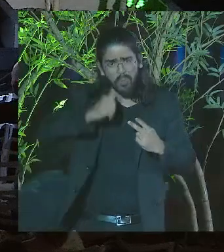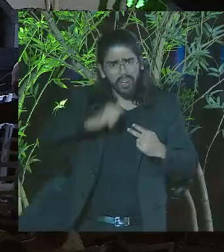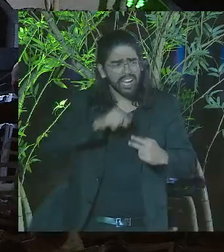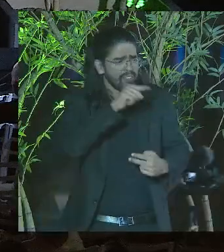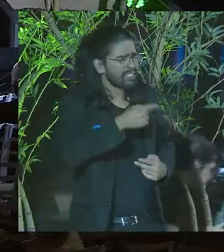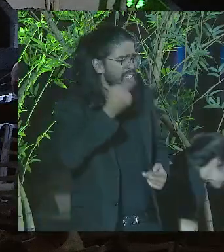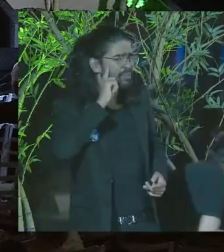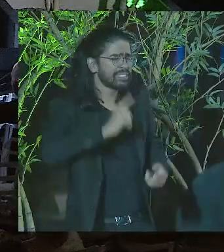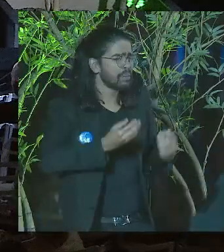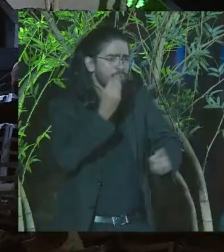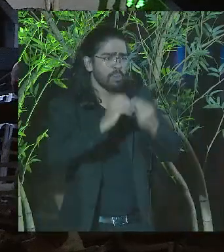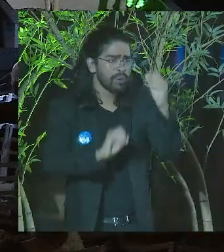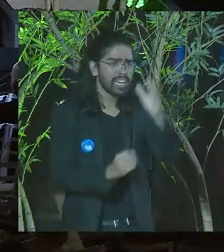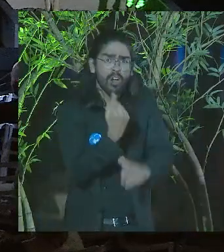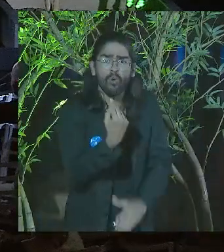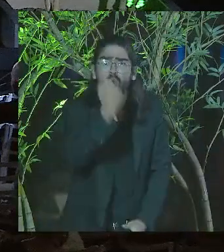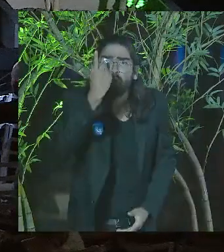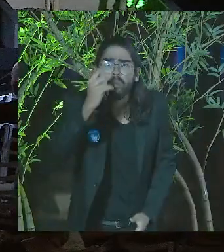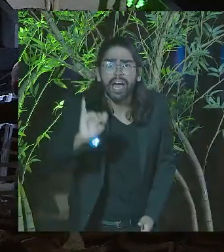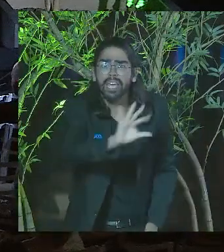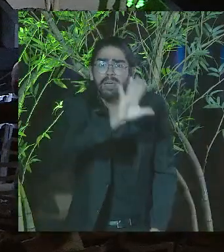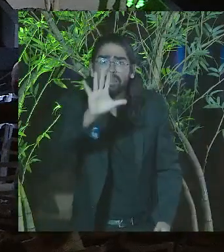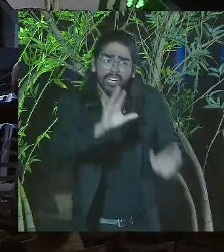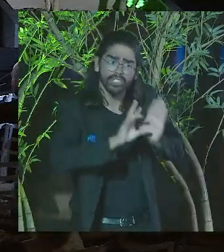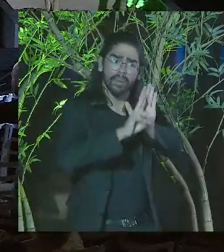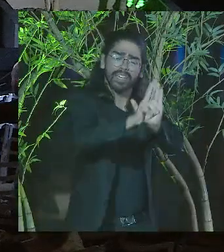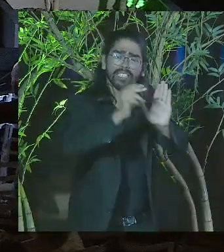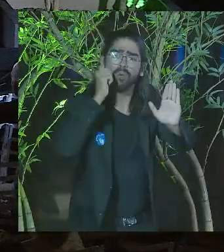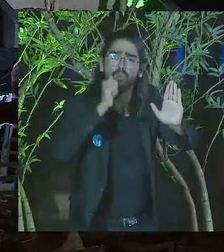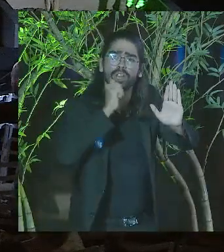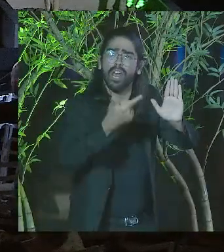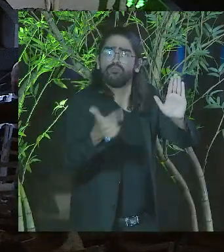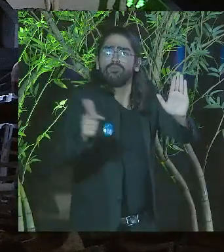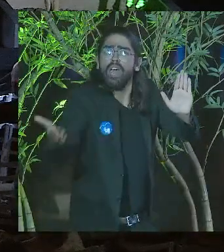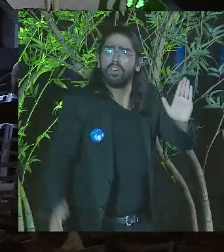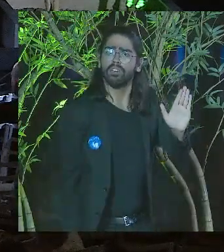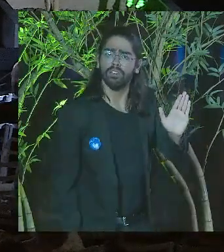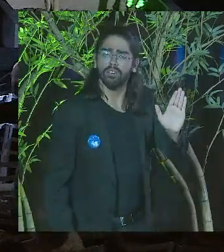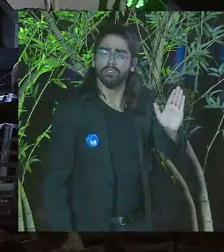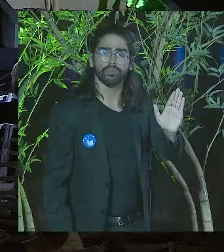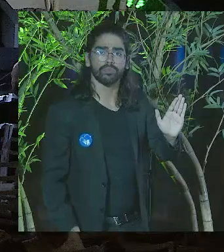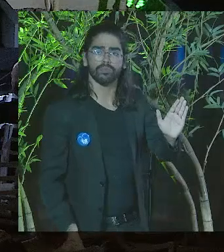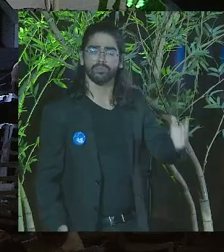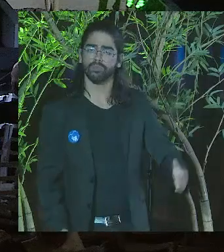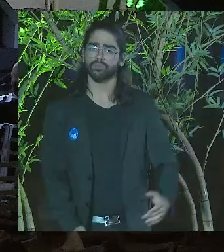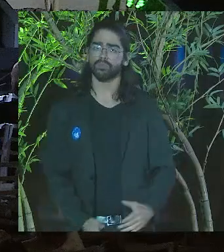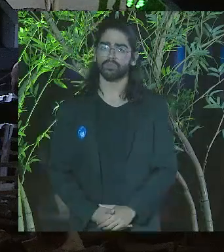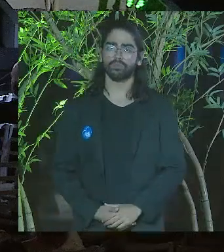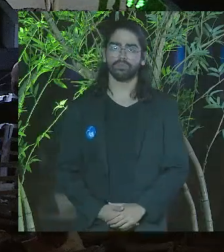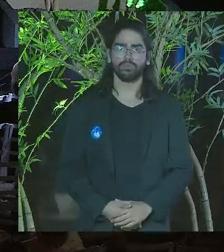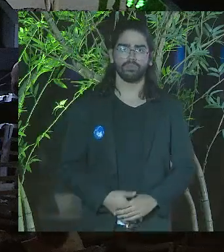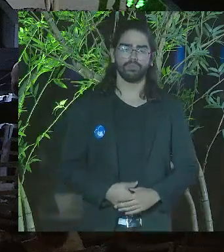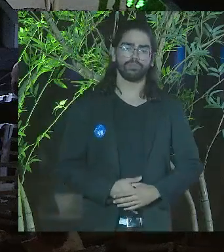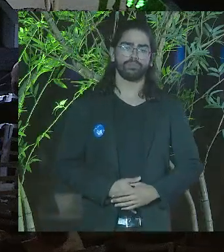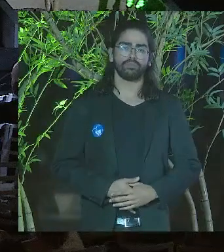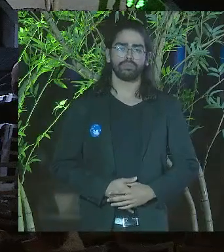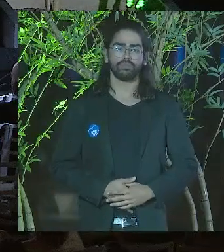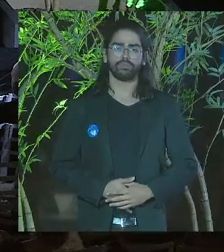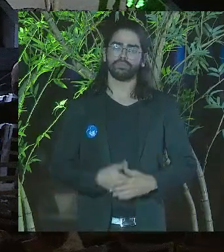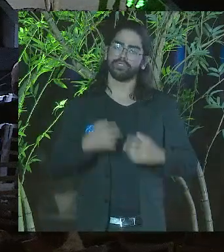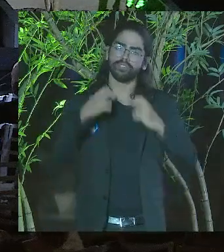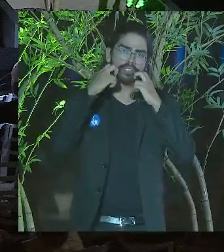tem a capacidade de gerar uma imagem que represente esse grupo. Shame on you.